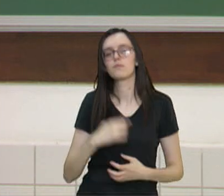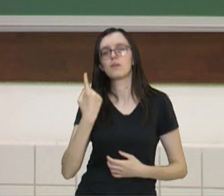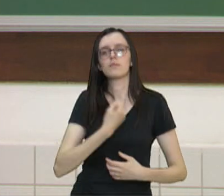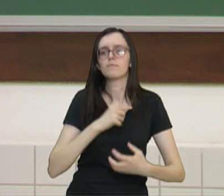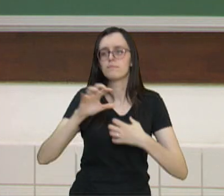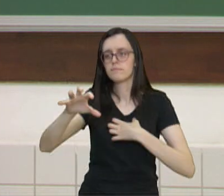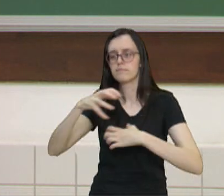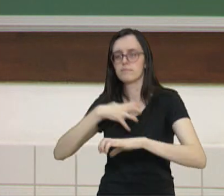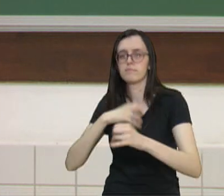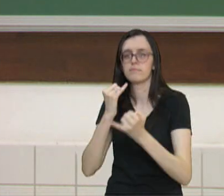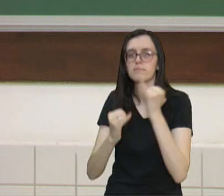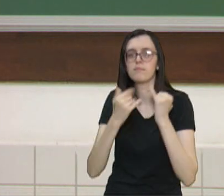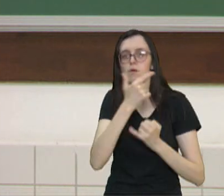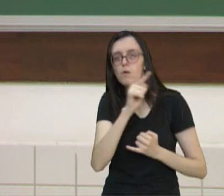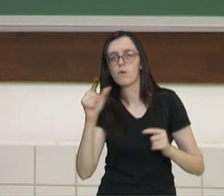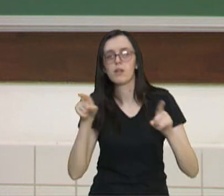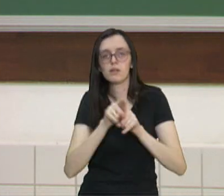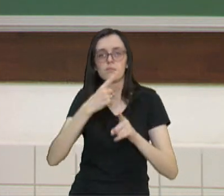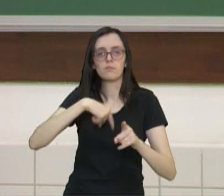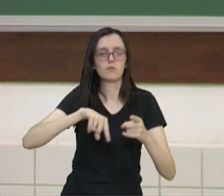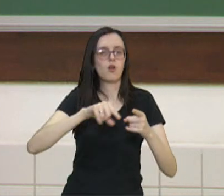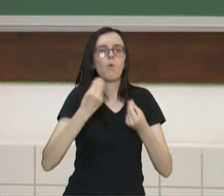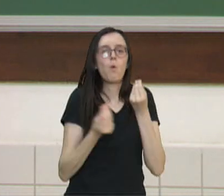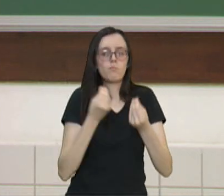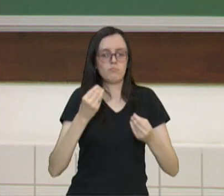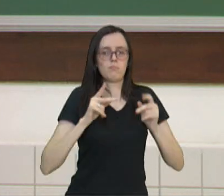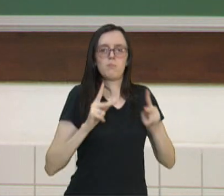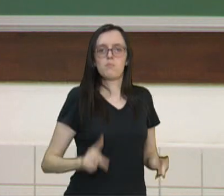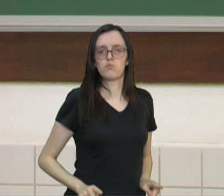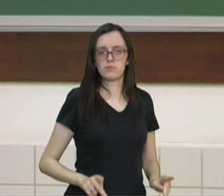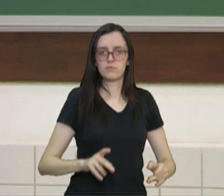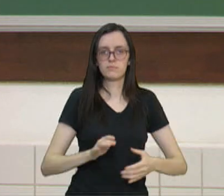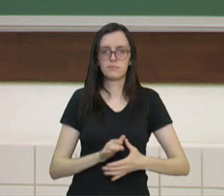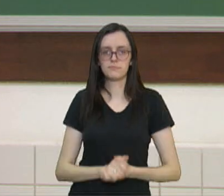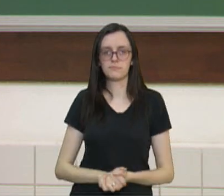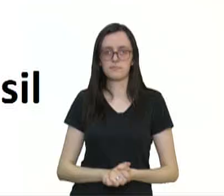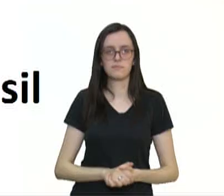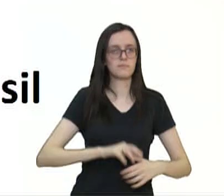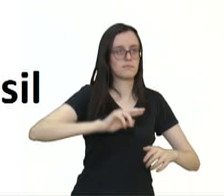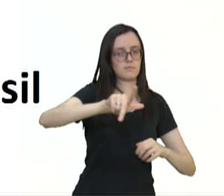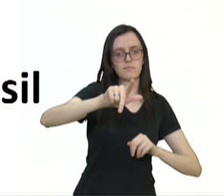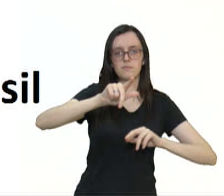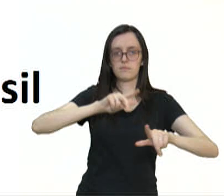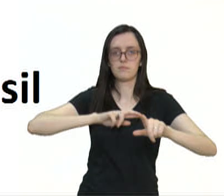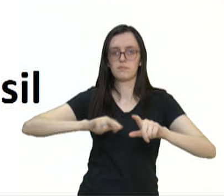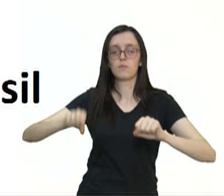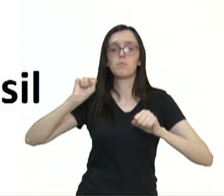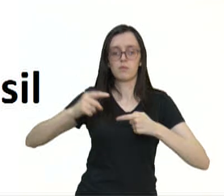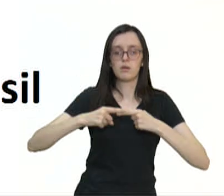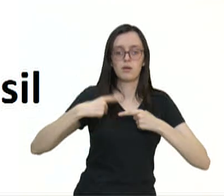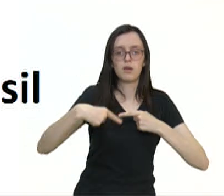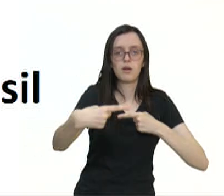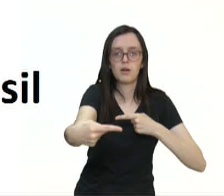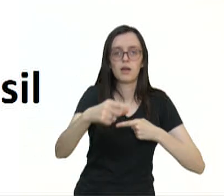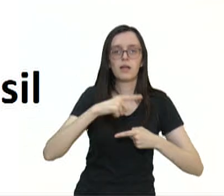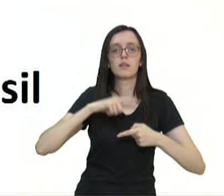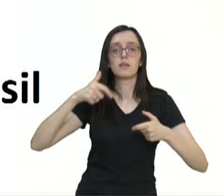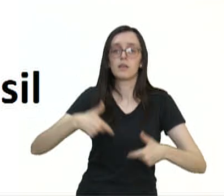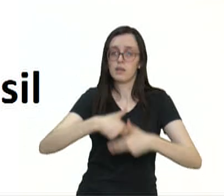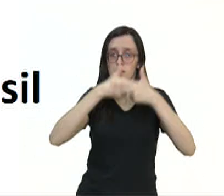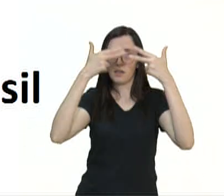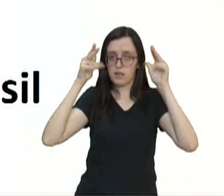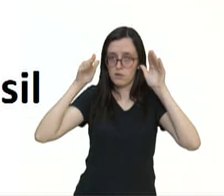identificar semelhantes e outros, como nós agimos com os outros. Então, essa diferenciação pode originar tendências